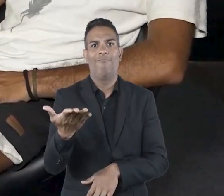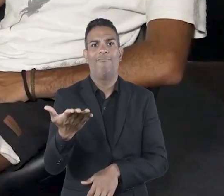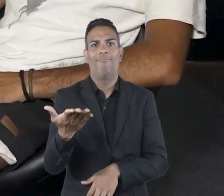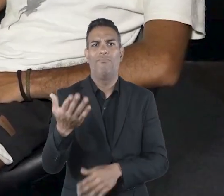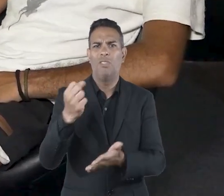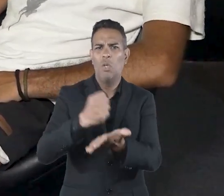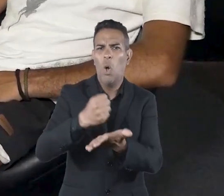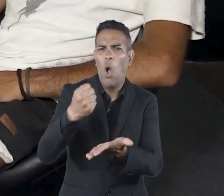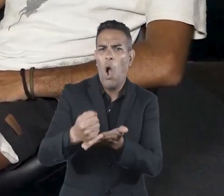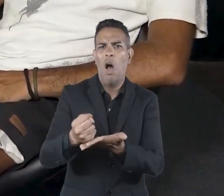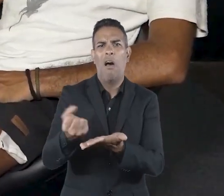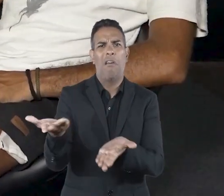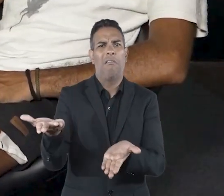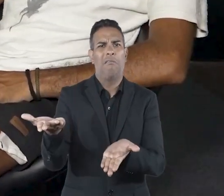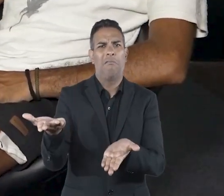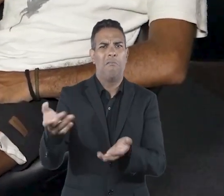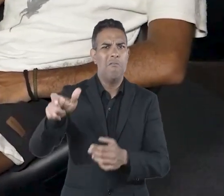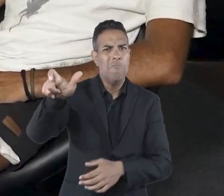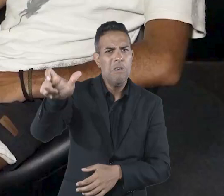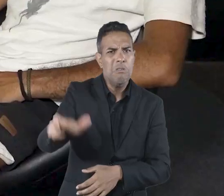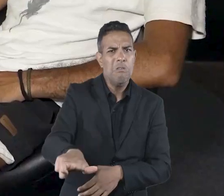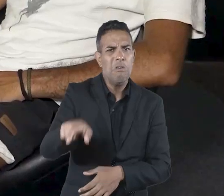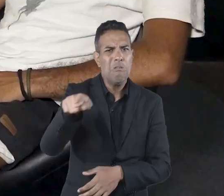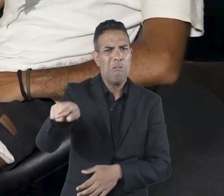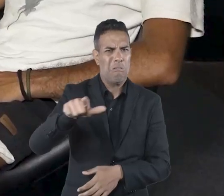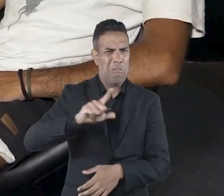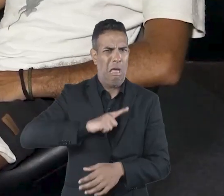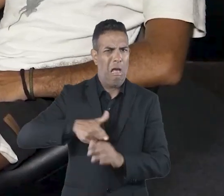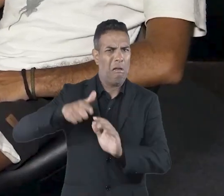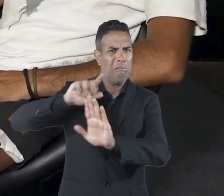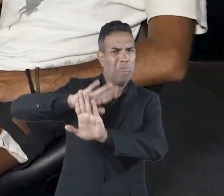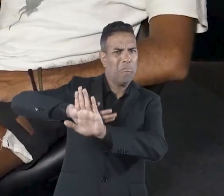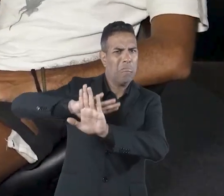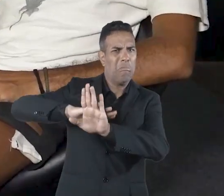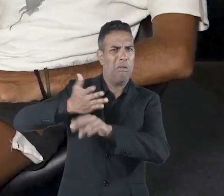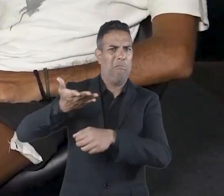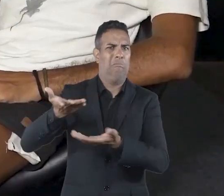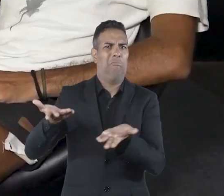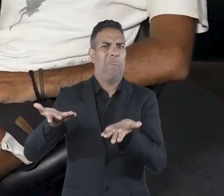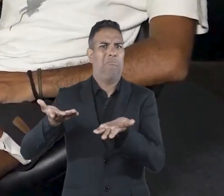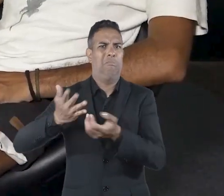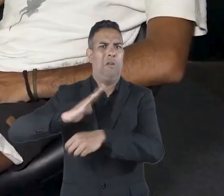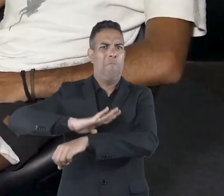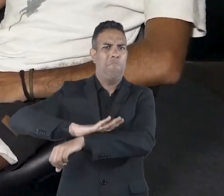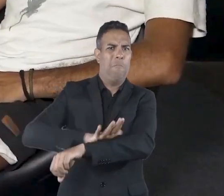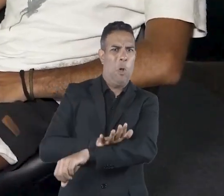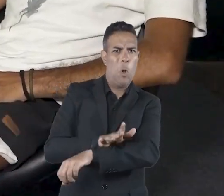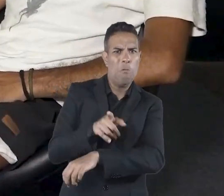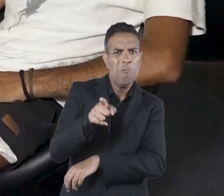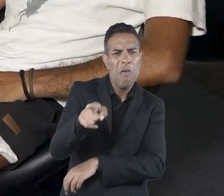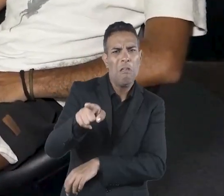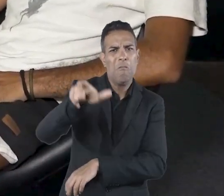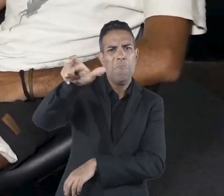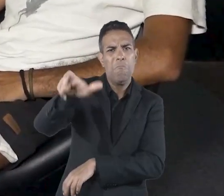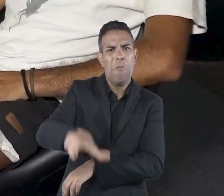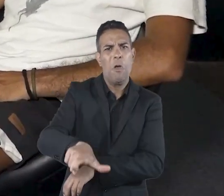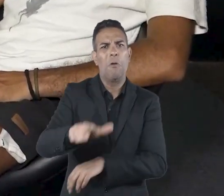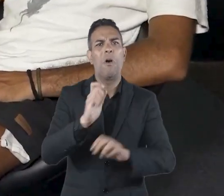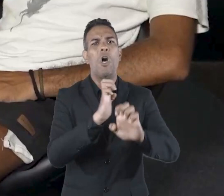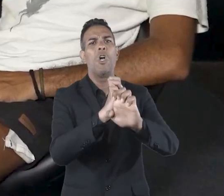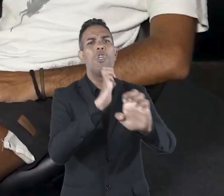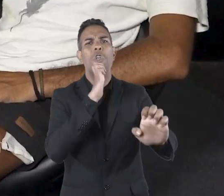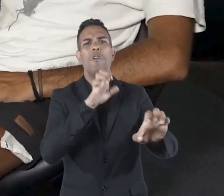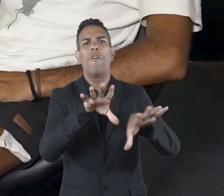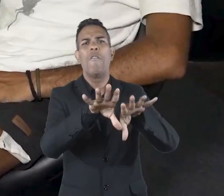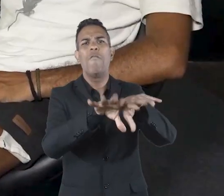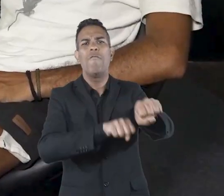áreas. Então, a gente não pode deixar de contratar alguém por um preconceito, que seria um